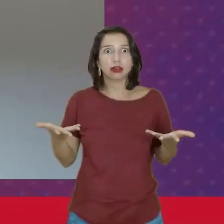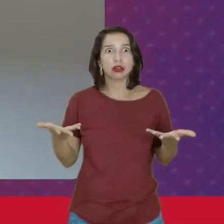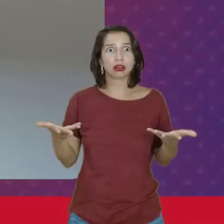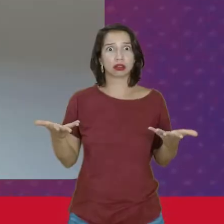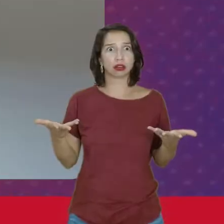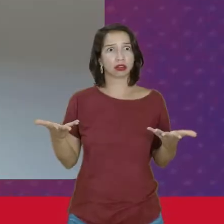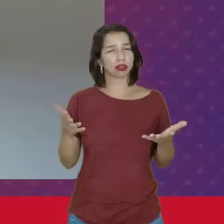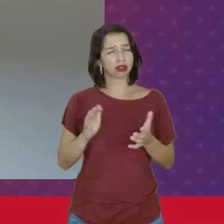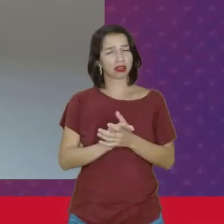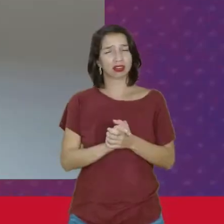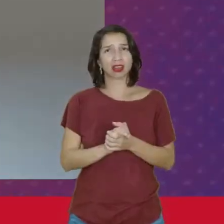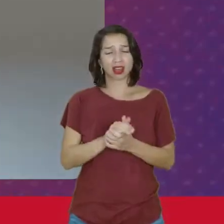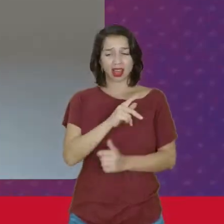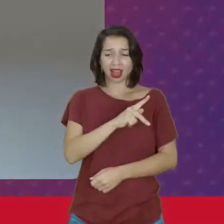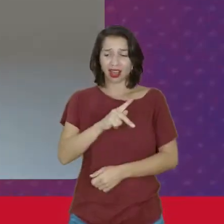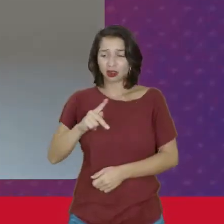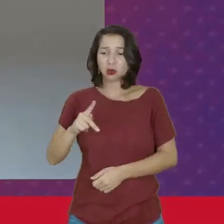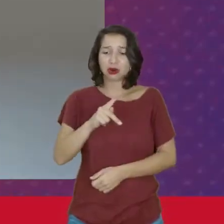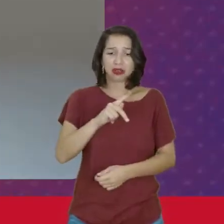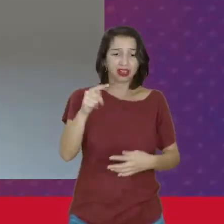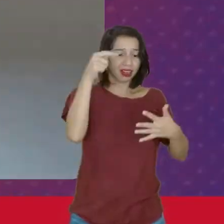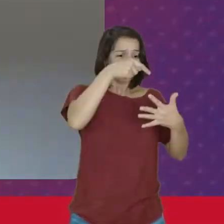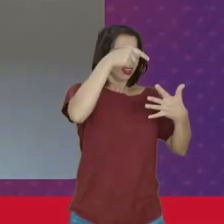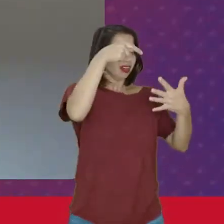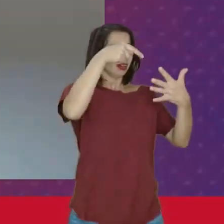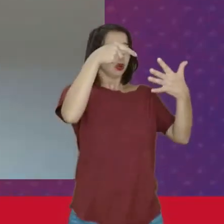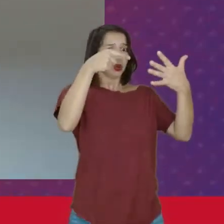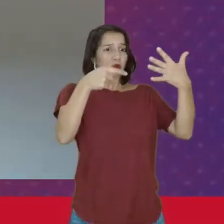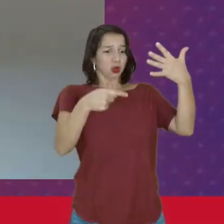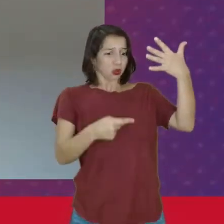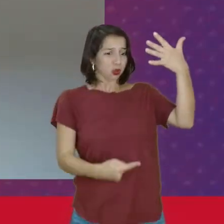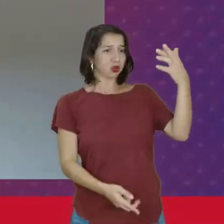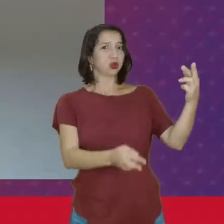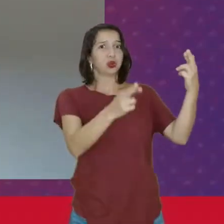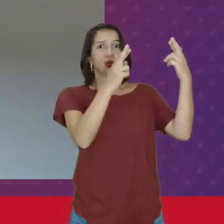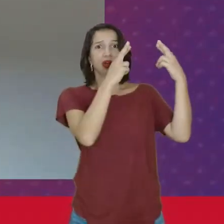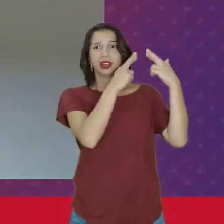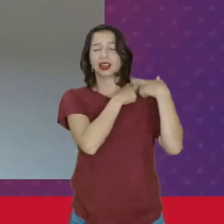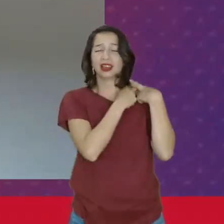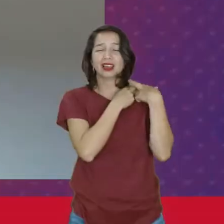Aí o professor fica sobrecarregado, adoece fisicamente,